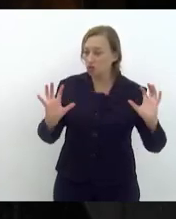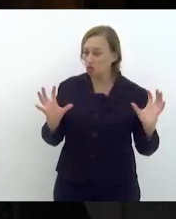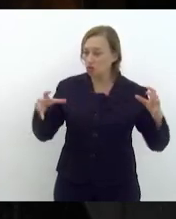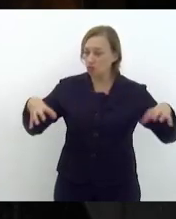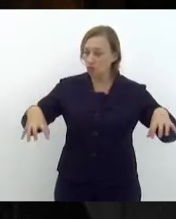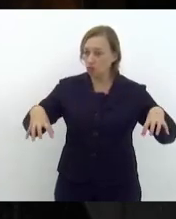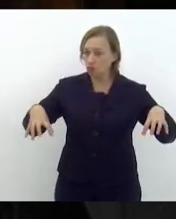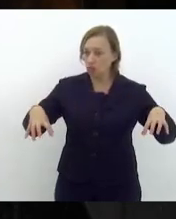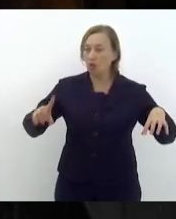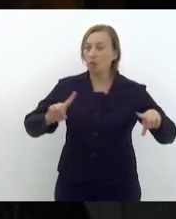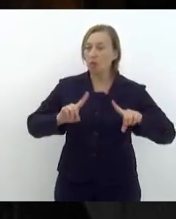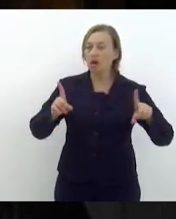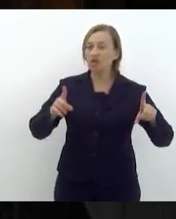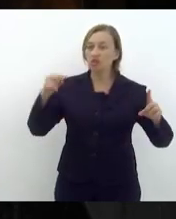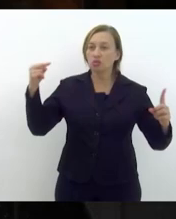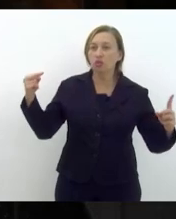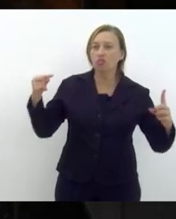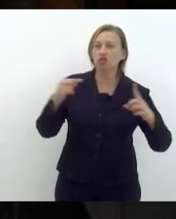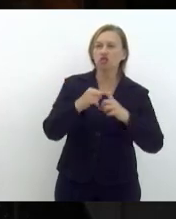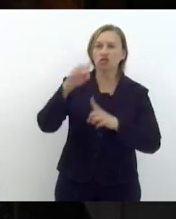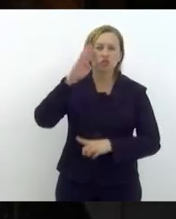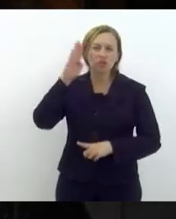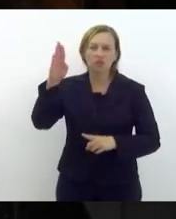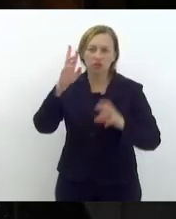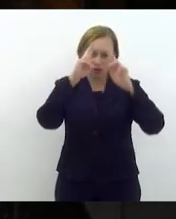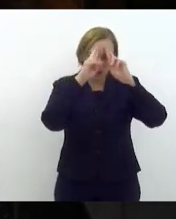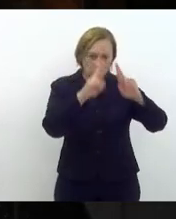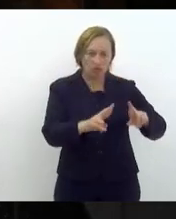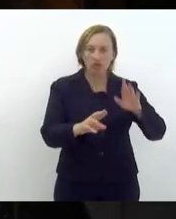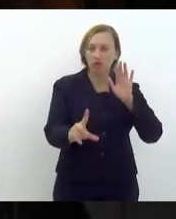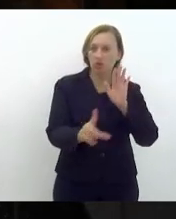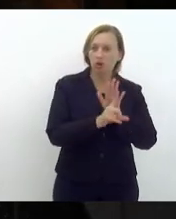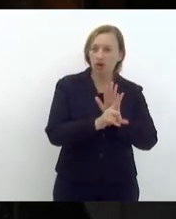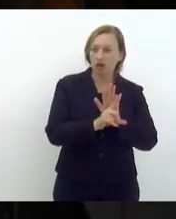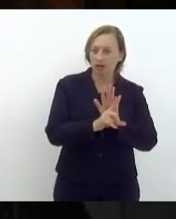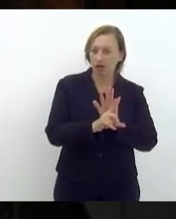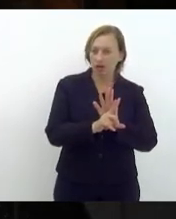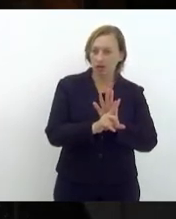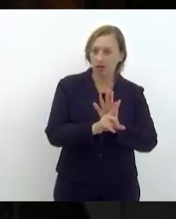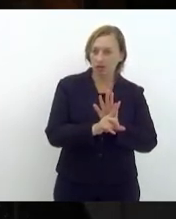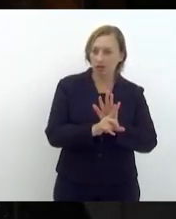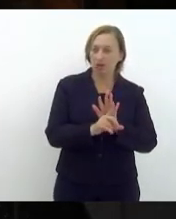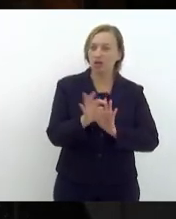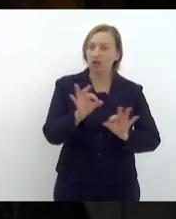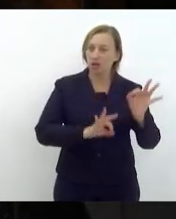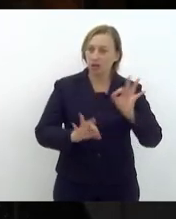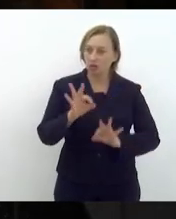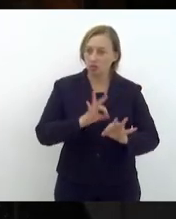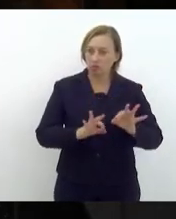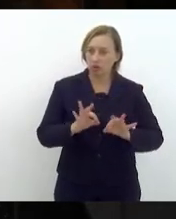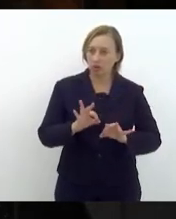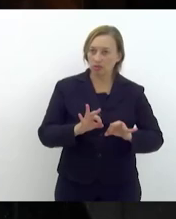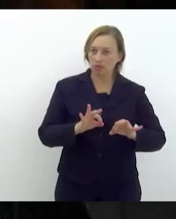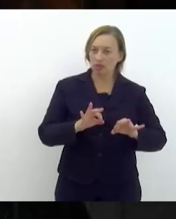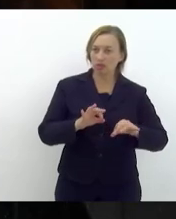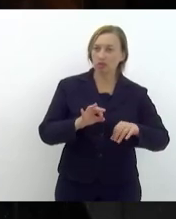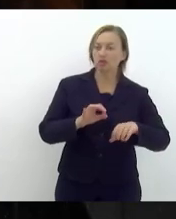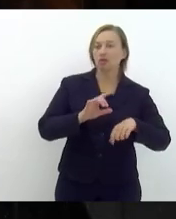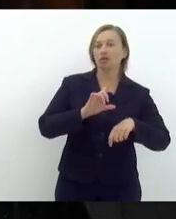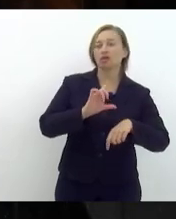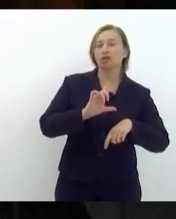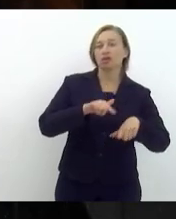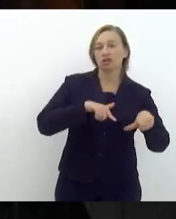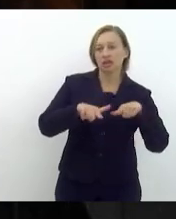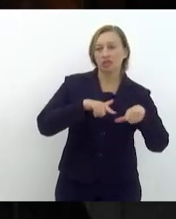tenha como objetivo primordial respeitar uma lei em vigor que é o plano de cargos e salários a gente precisa